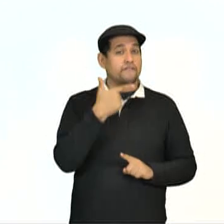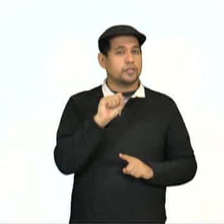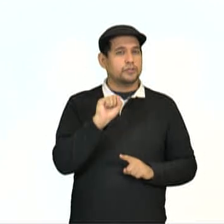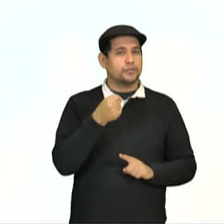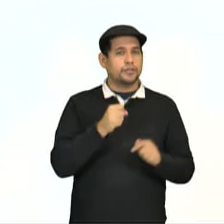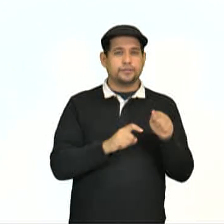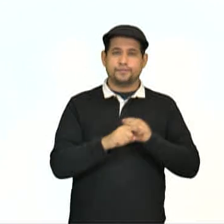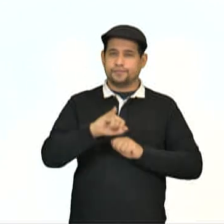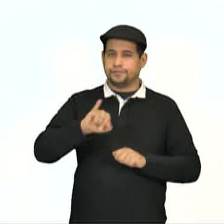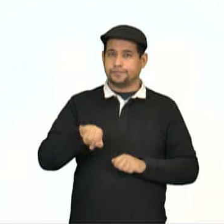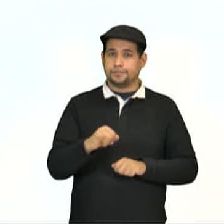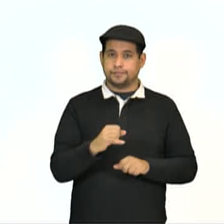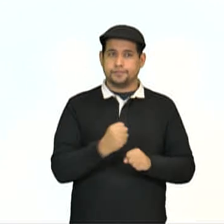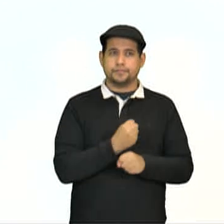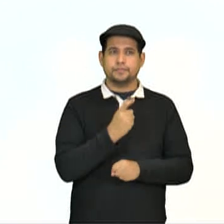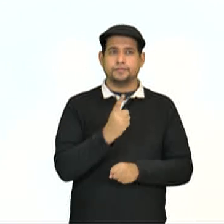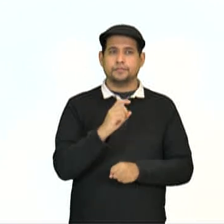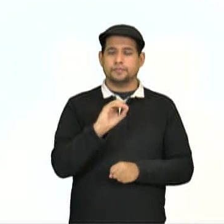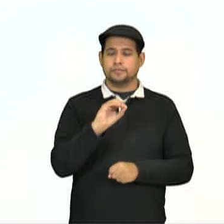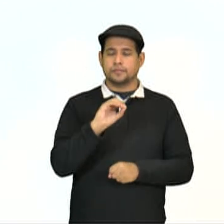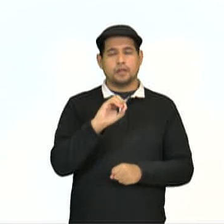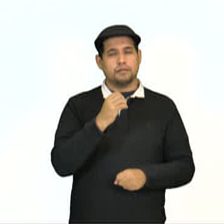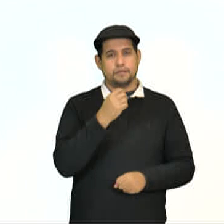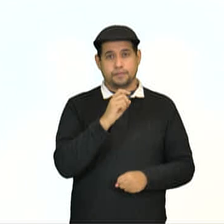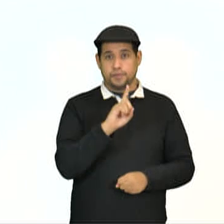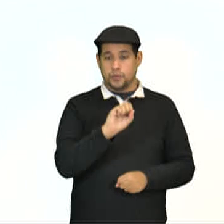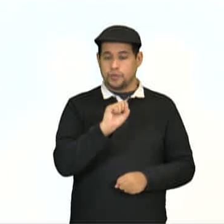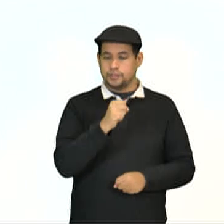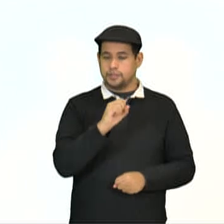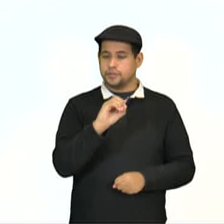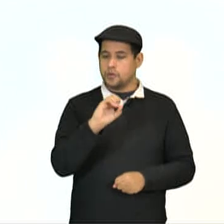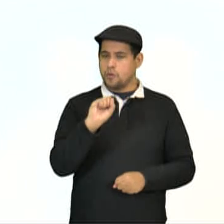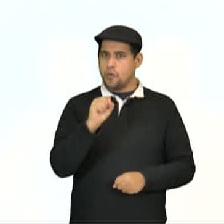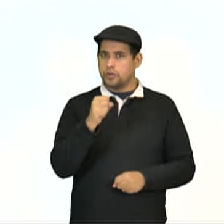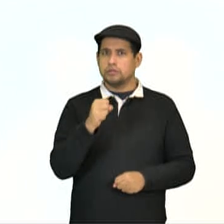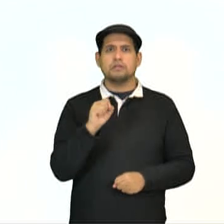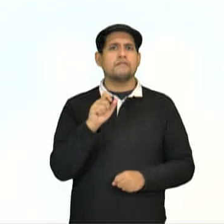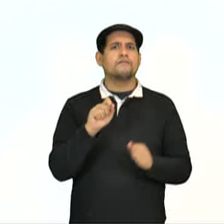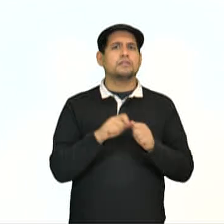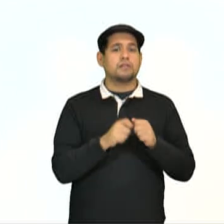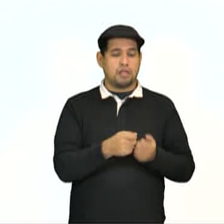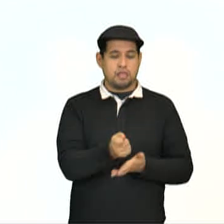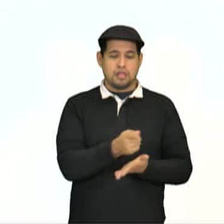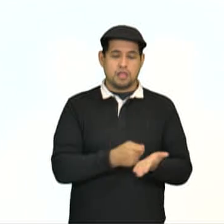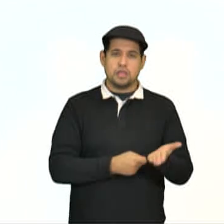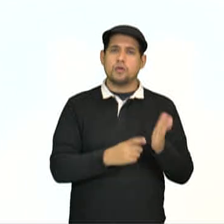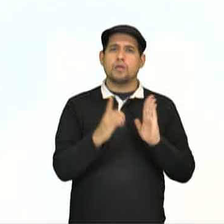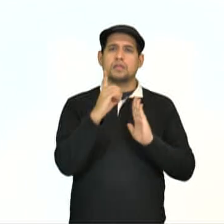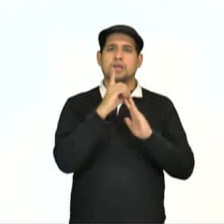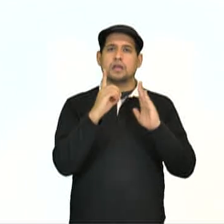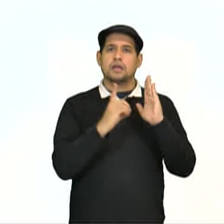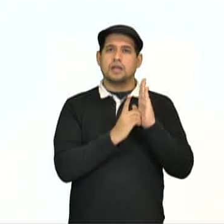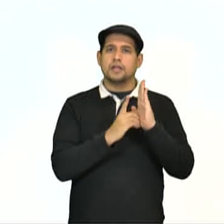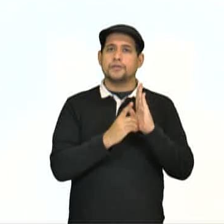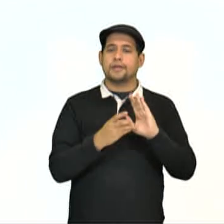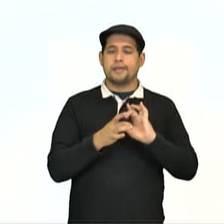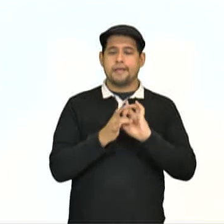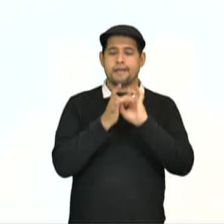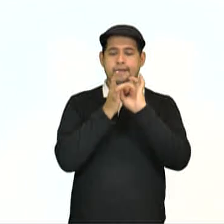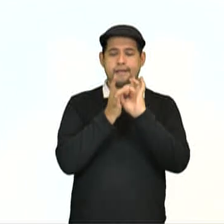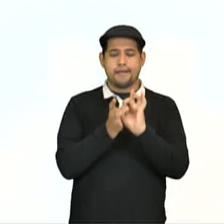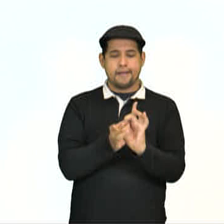de janeiro de 1808, Dom João VI, ele vai assinar o decreto que abre os